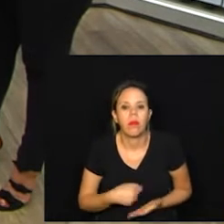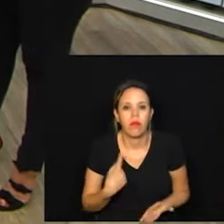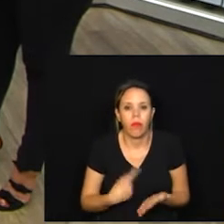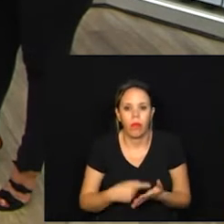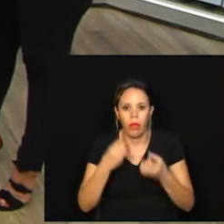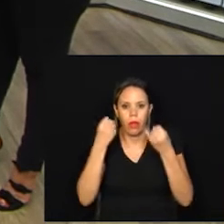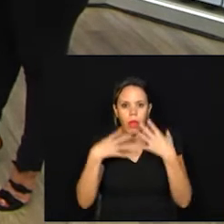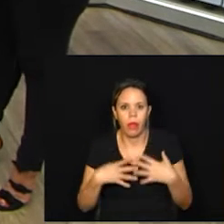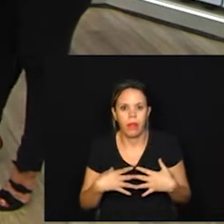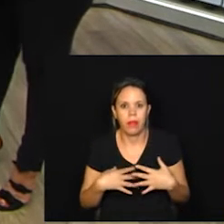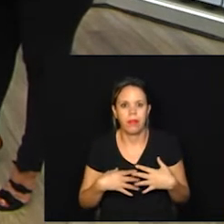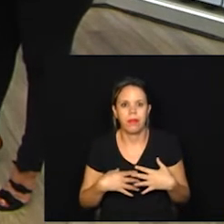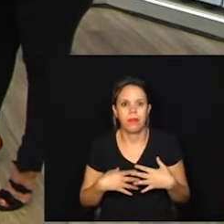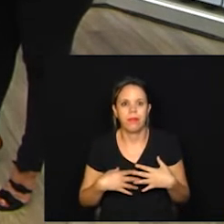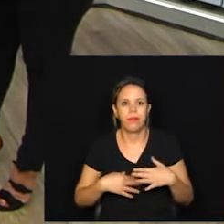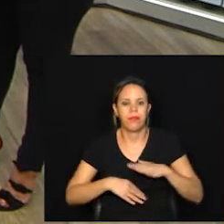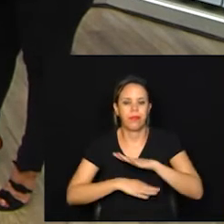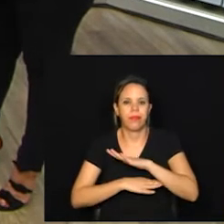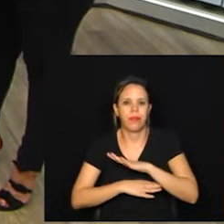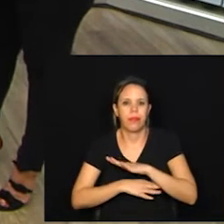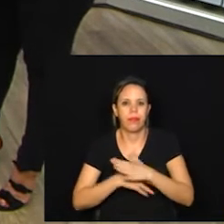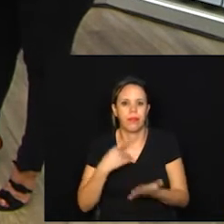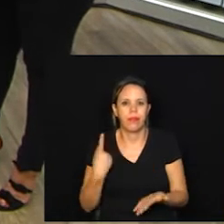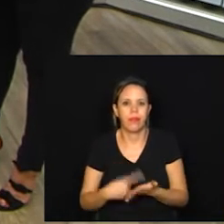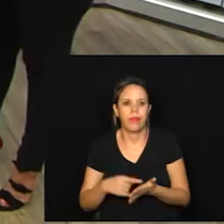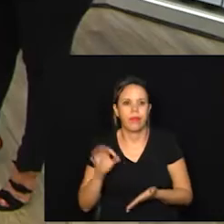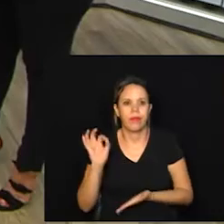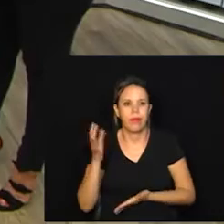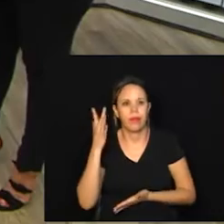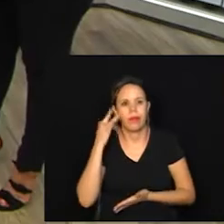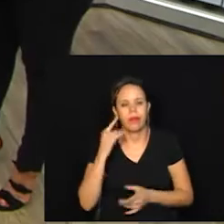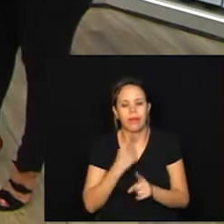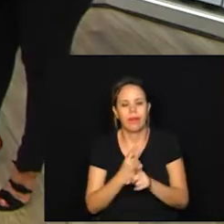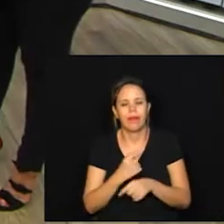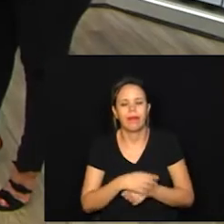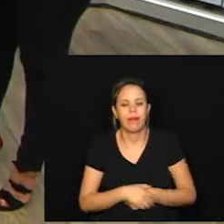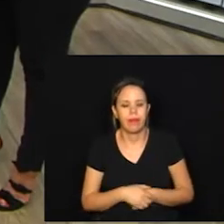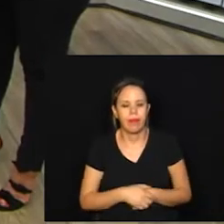aqui, então, no Notícias do Legislativo. Combinado? Combinado, até amanhã. Até.